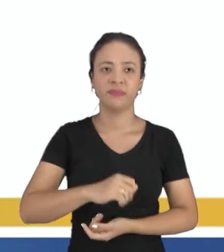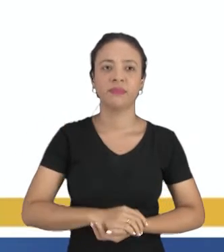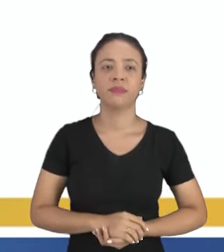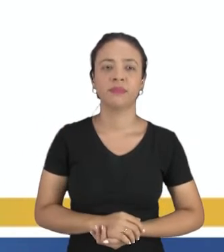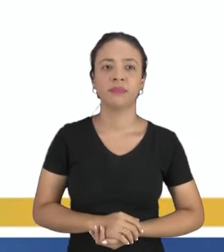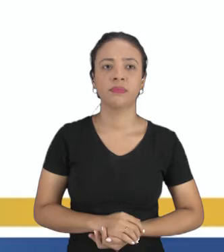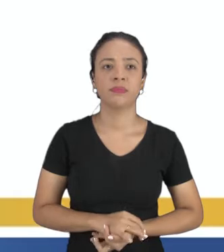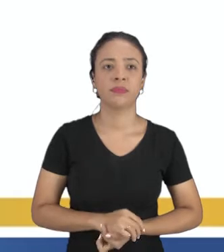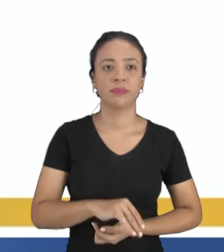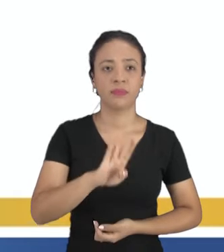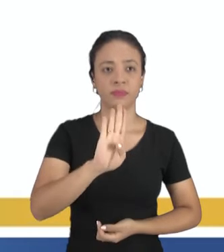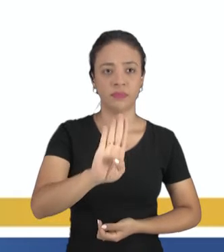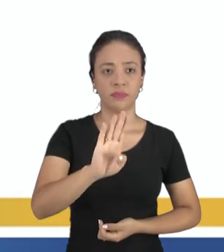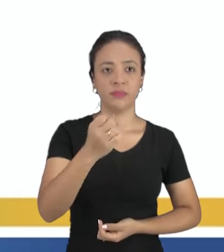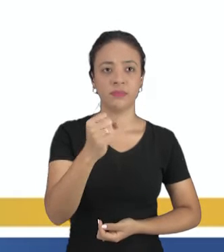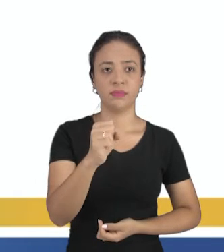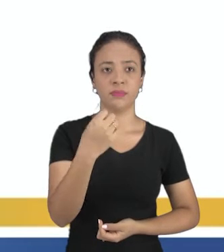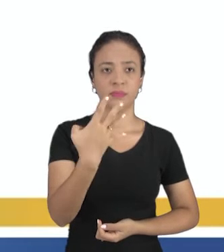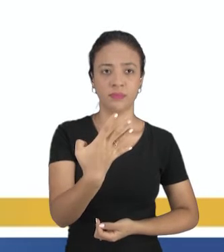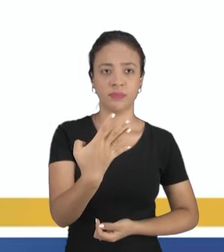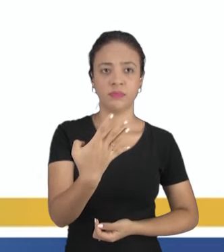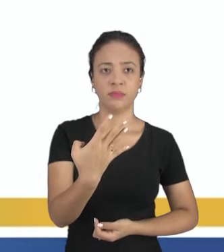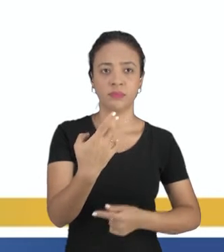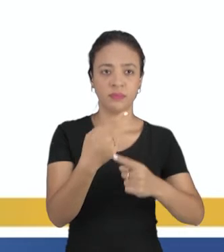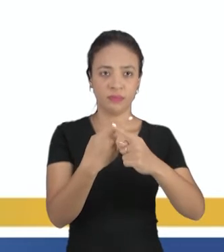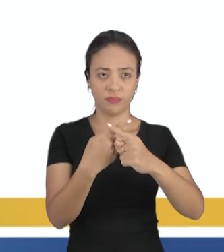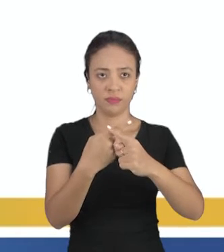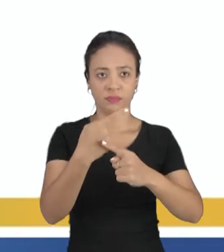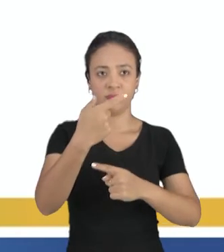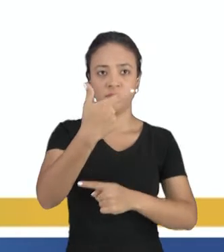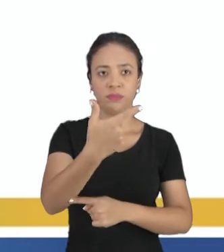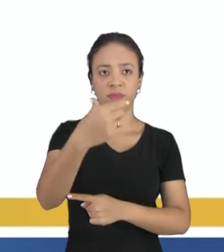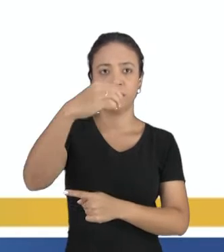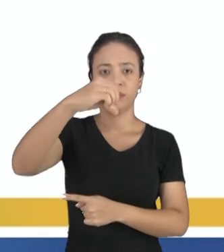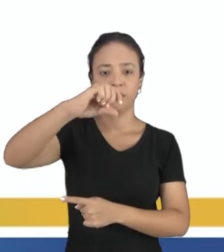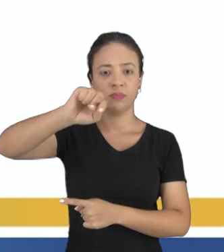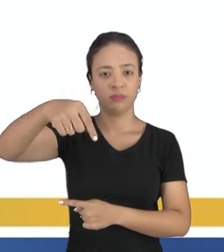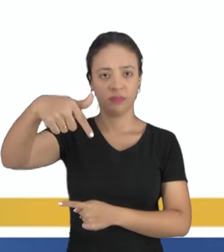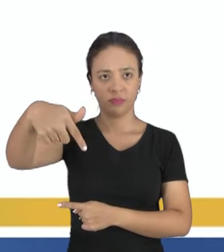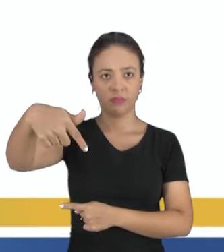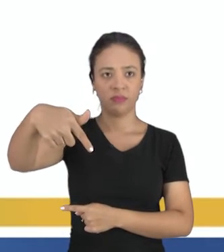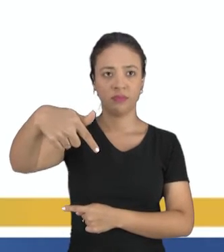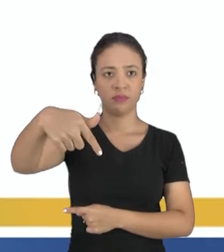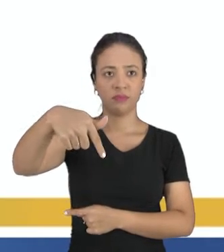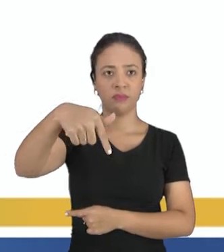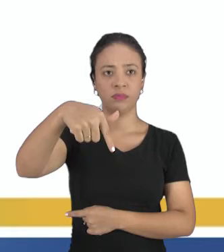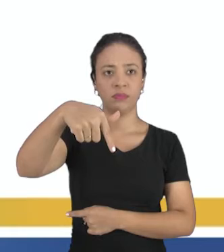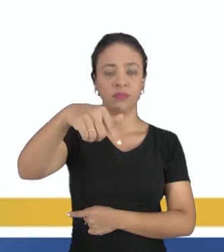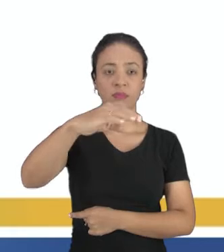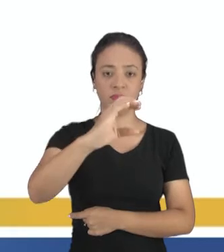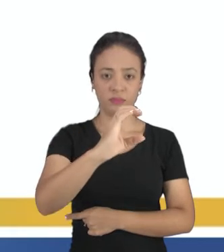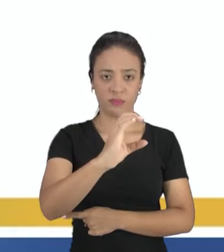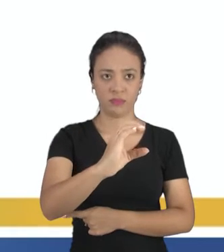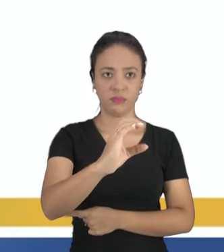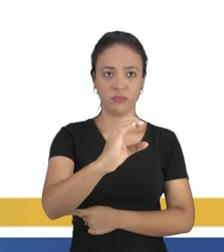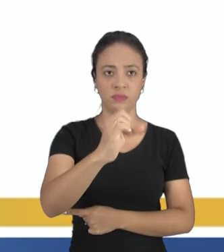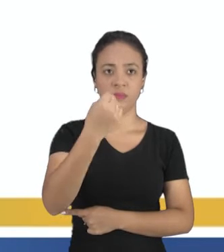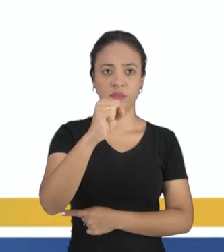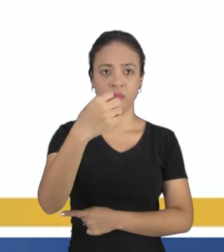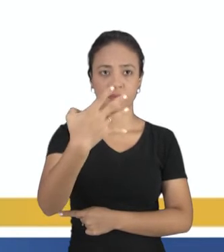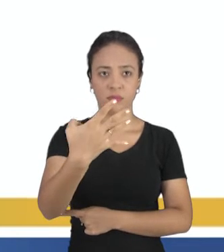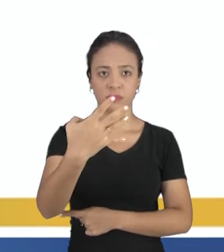118,8. Letra B, 84 por 29,7. Letra